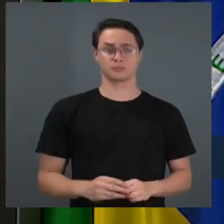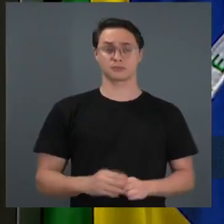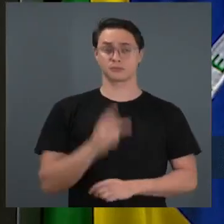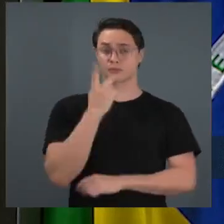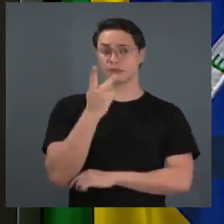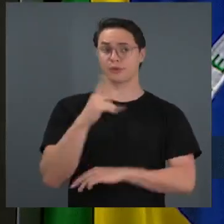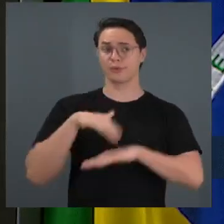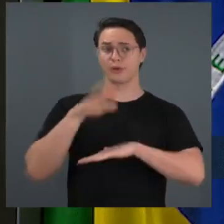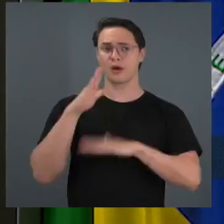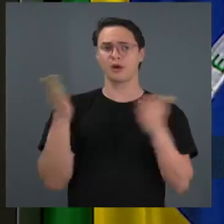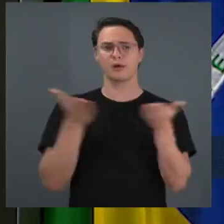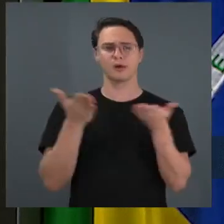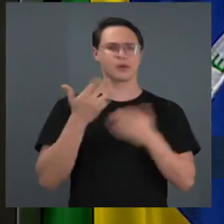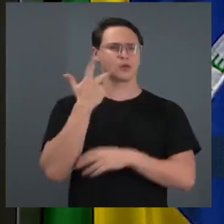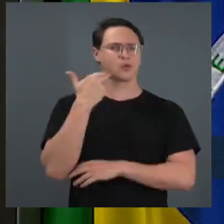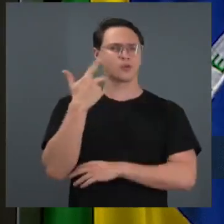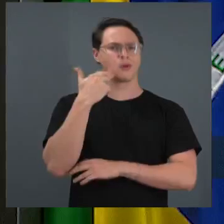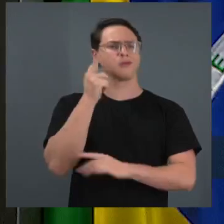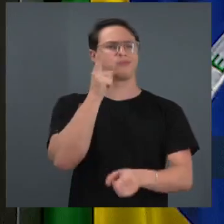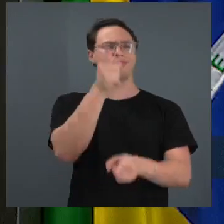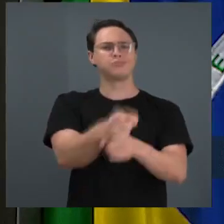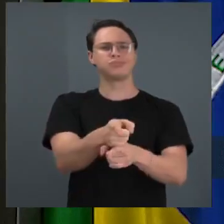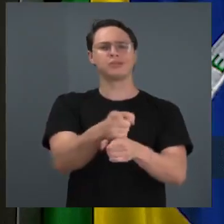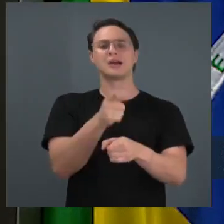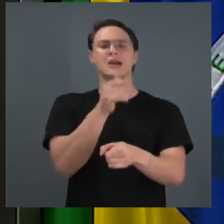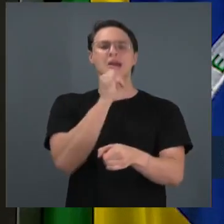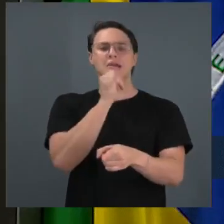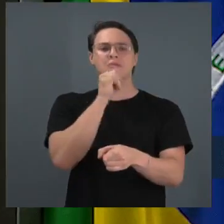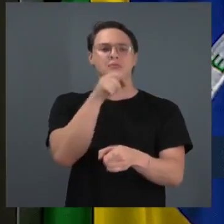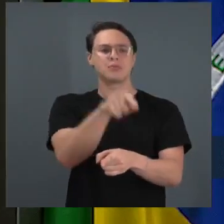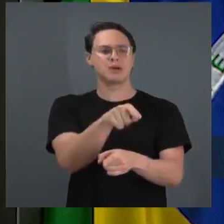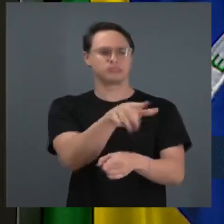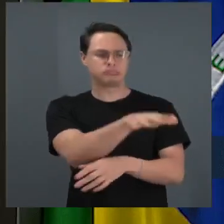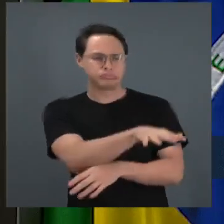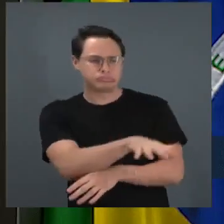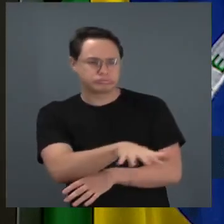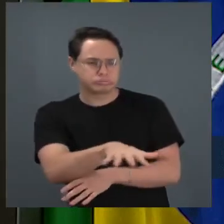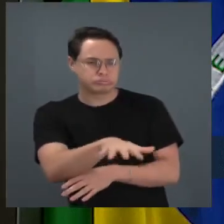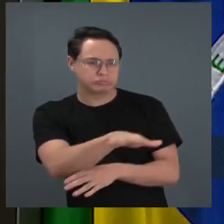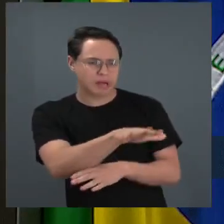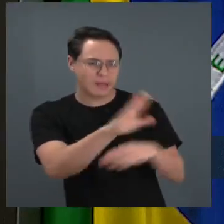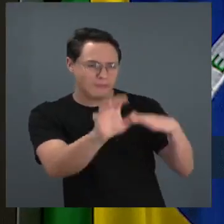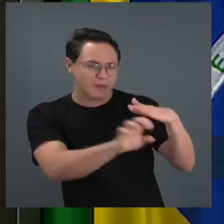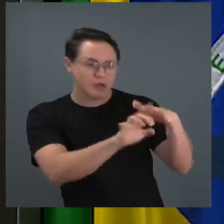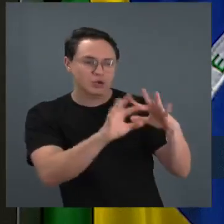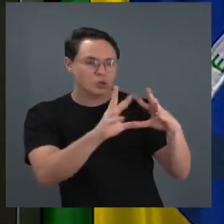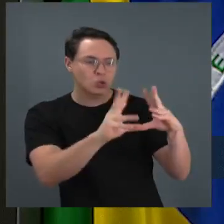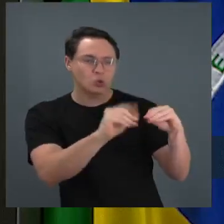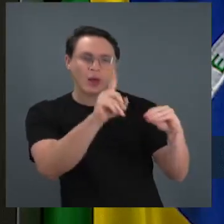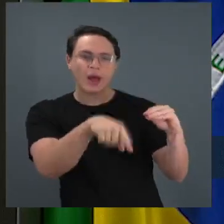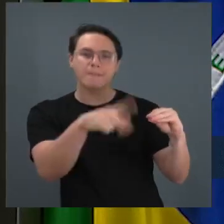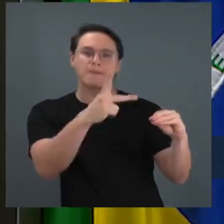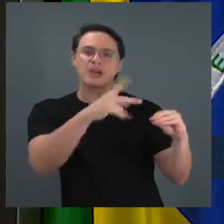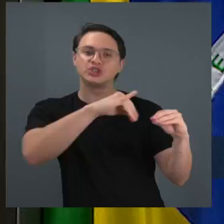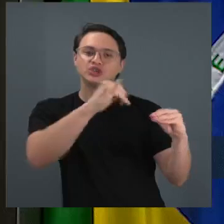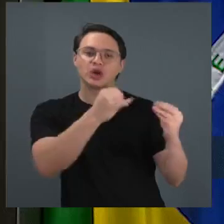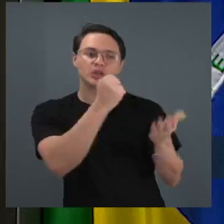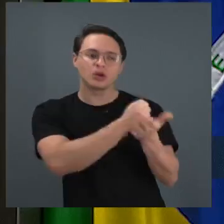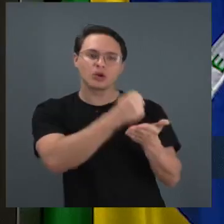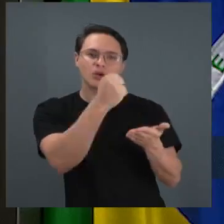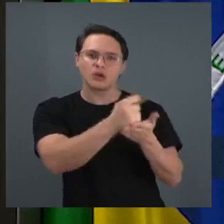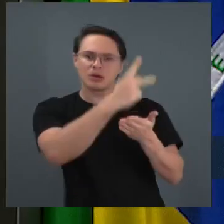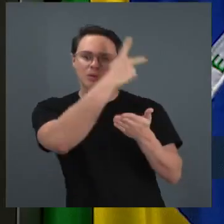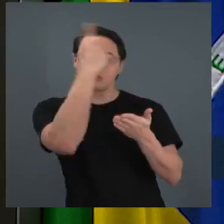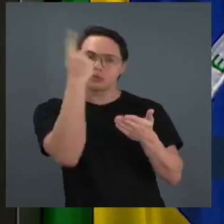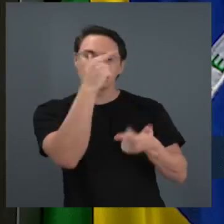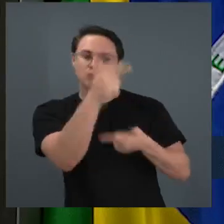hoje é comum encontrarmos redações completamente pejotizadas, onde trabalhadores exercem suas